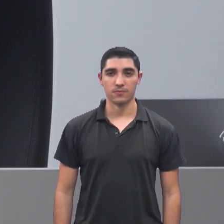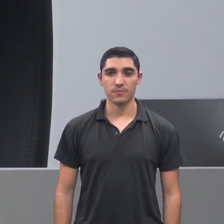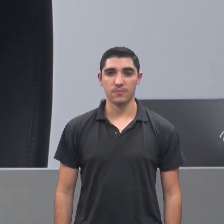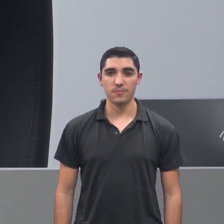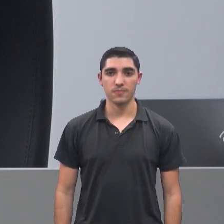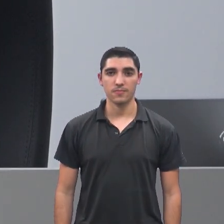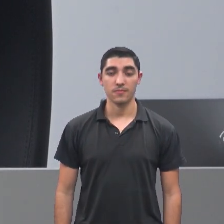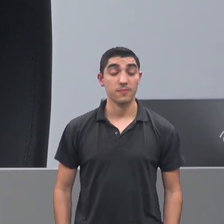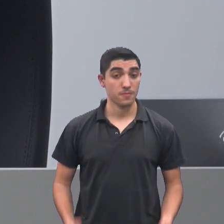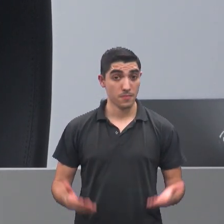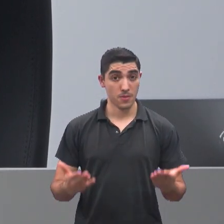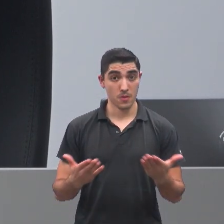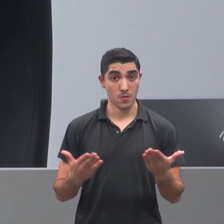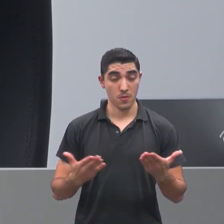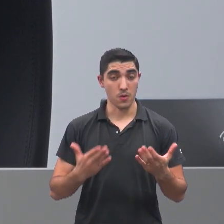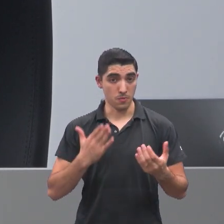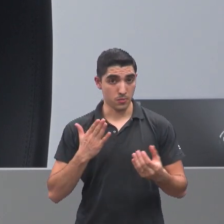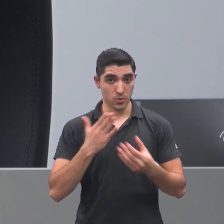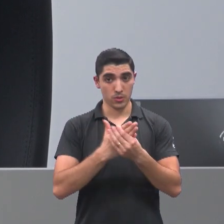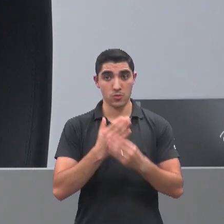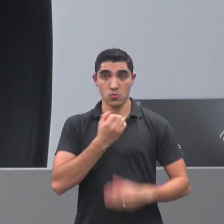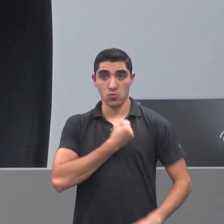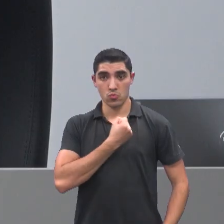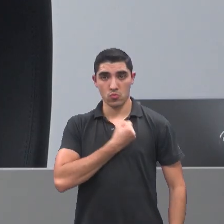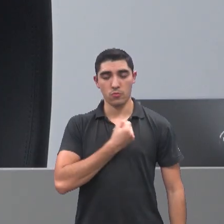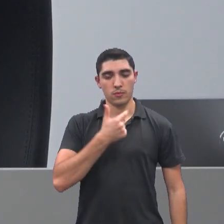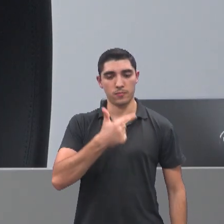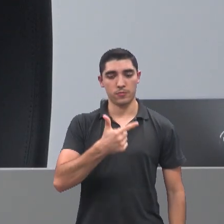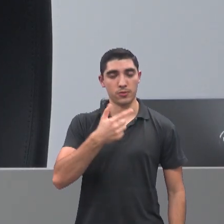Em discussão o processo de número